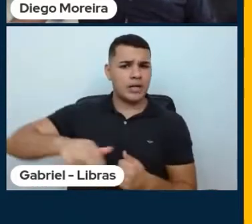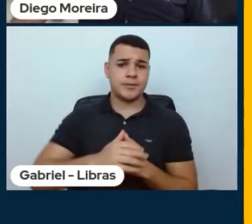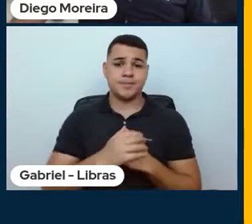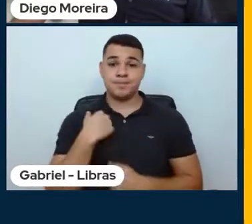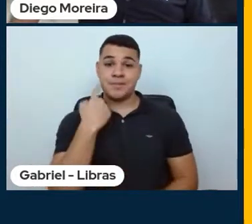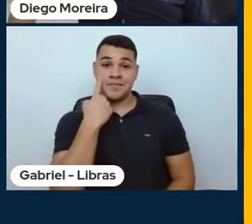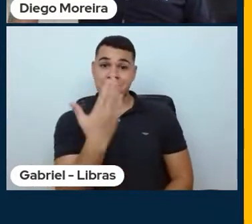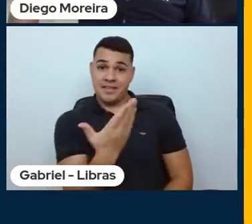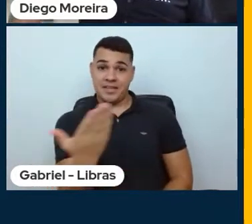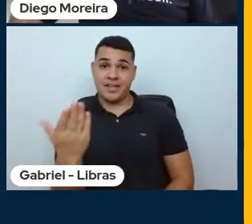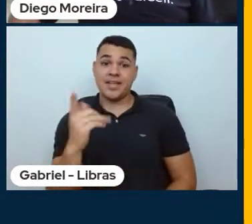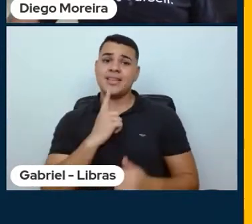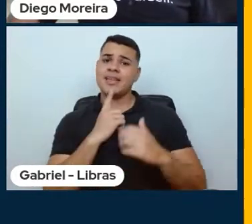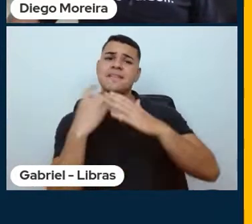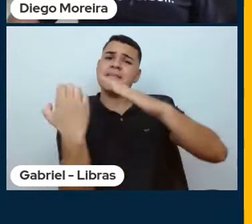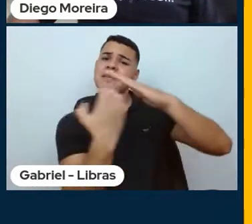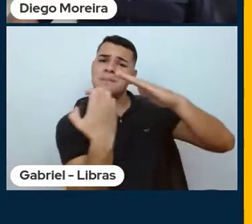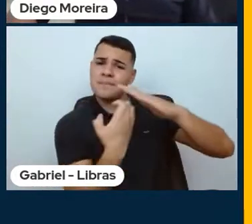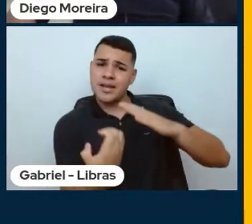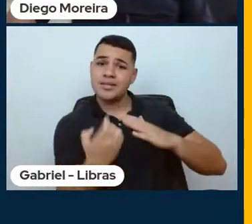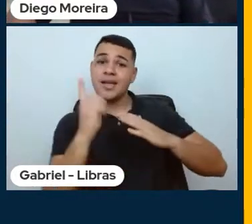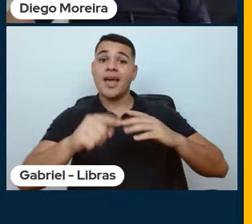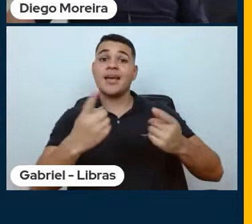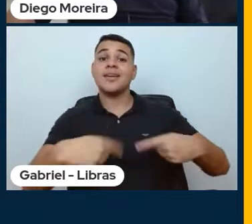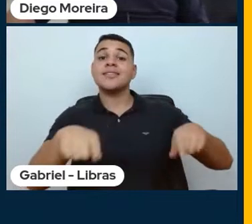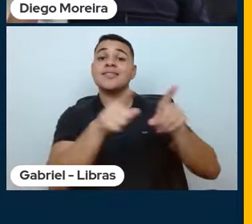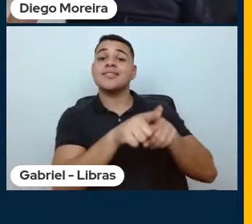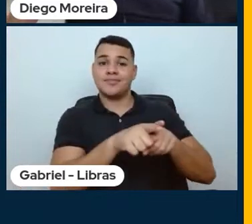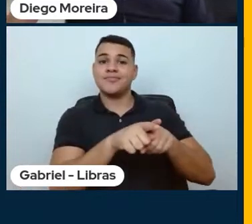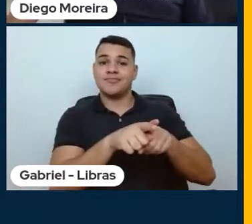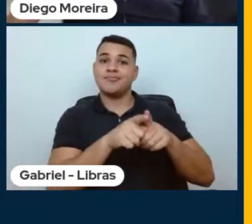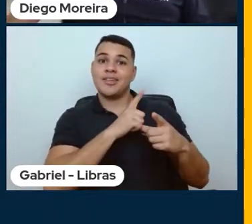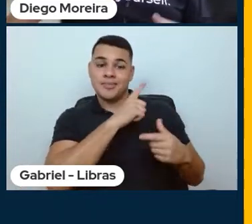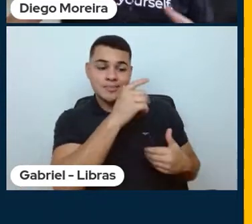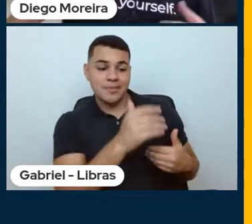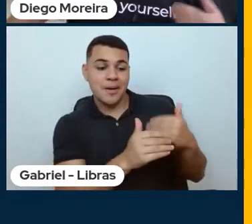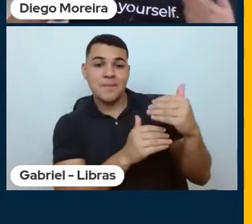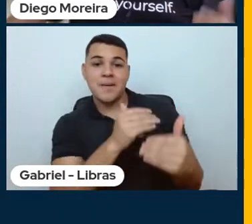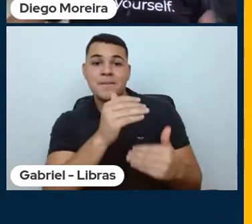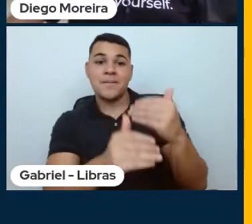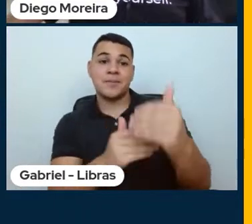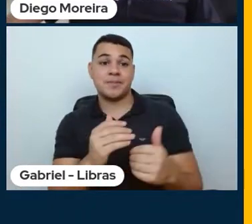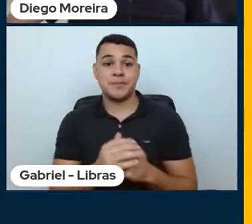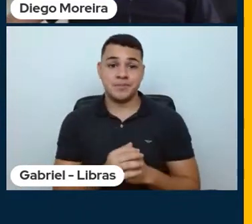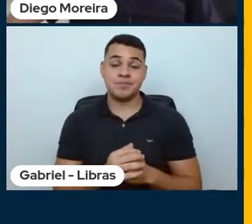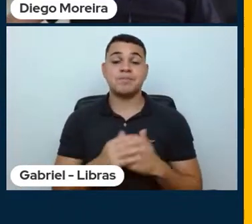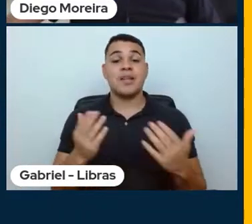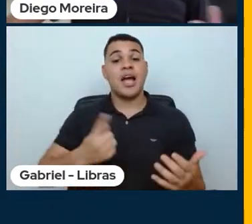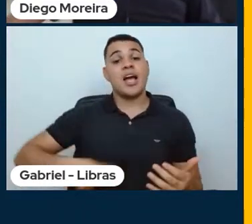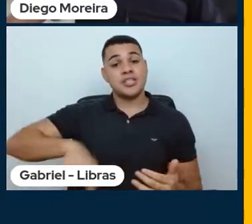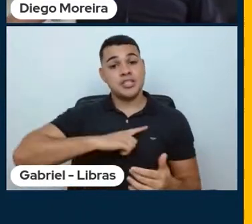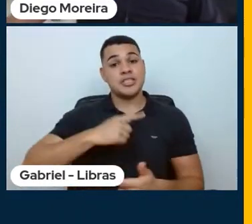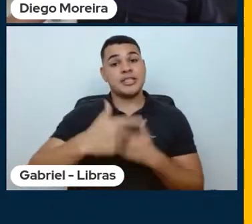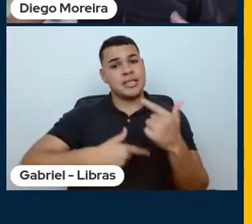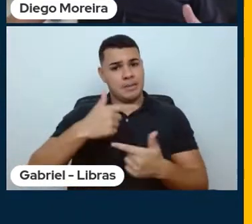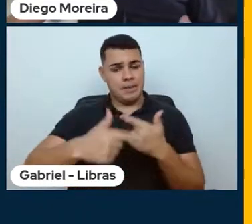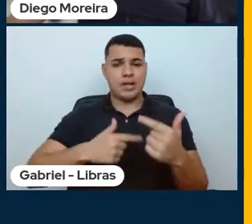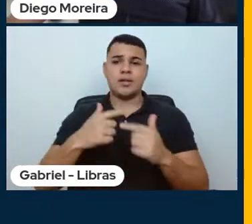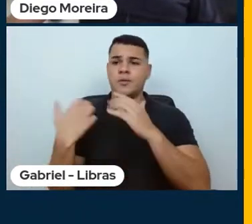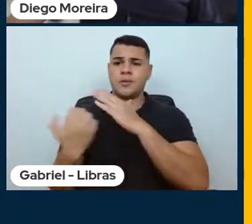e temos orgulho de ter essas empresas conosco construindo a parceria de longa data. Então a gente trabalha com empresas de vários